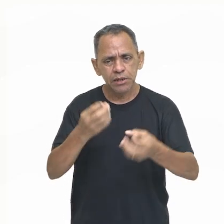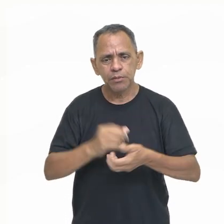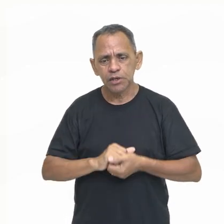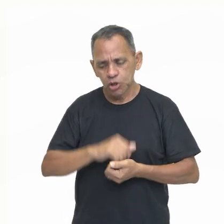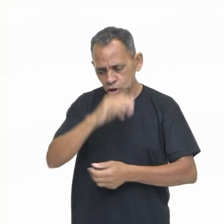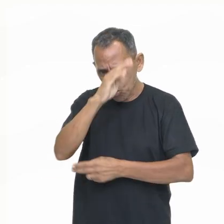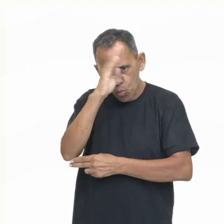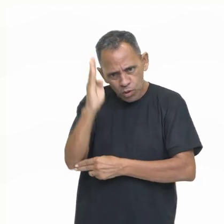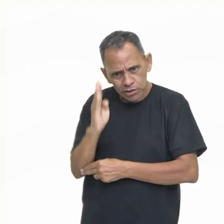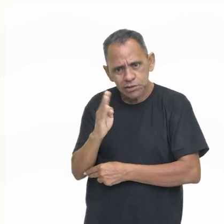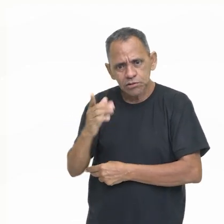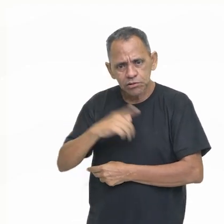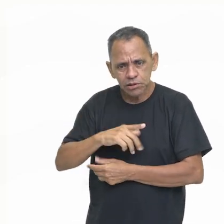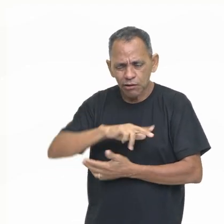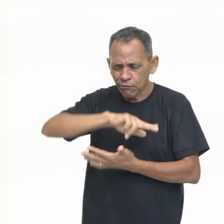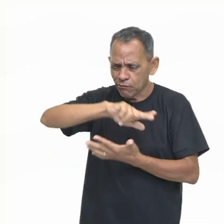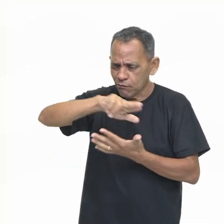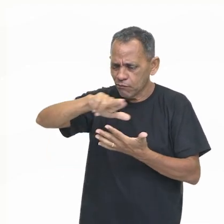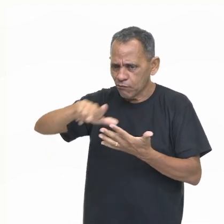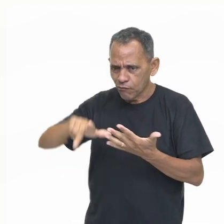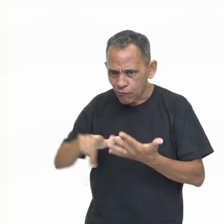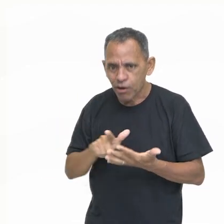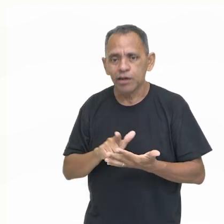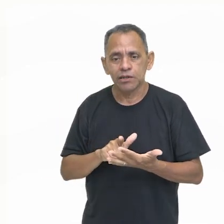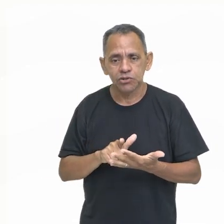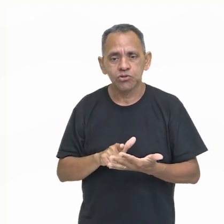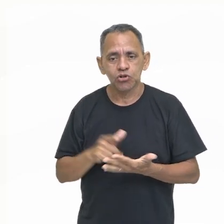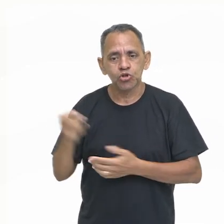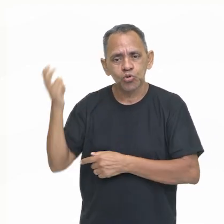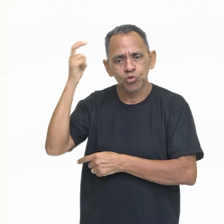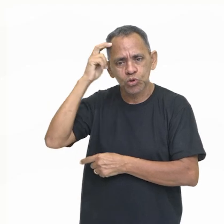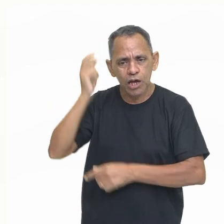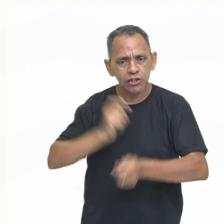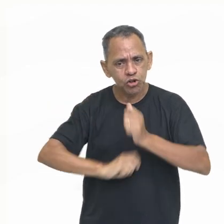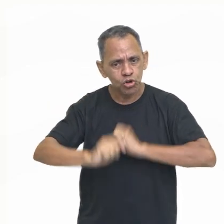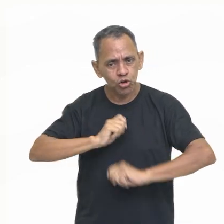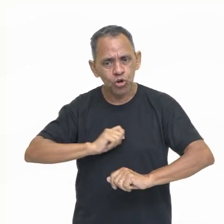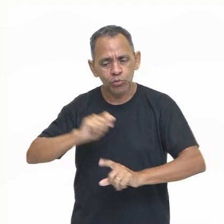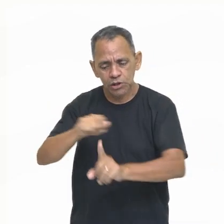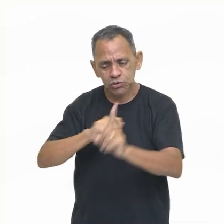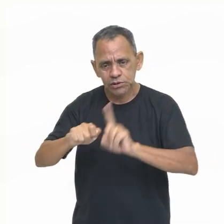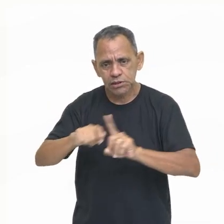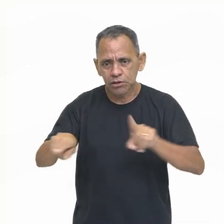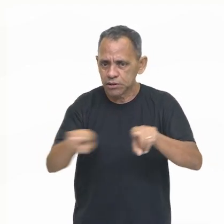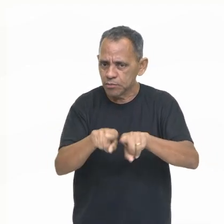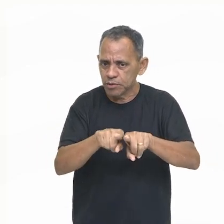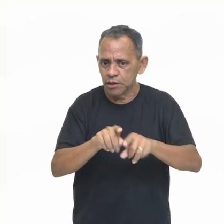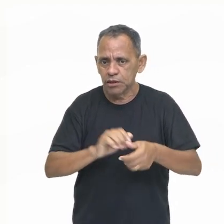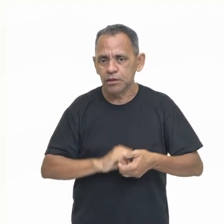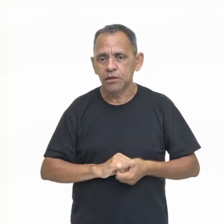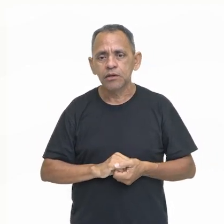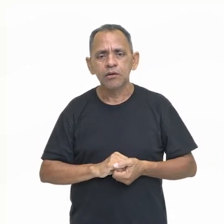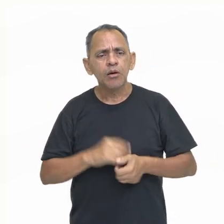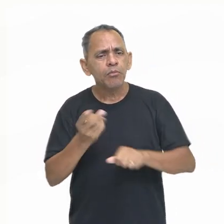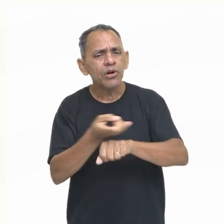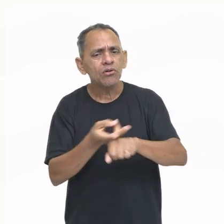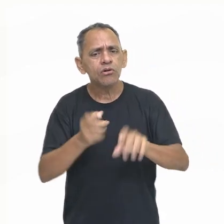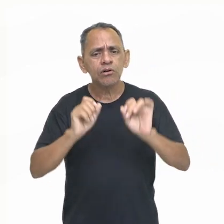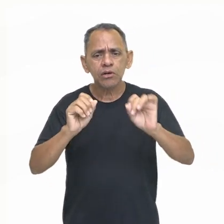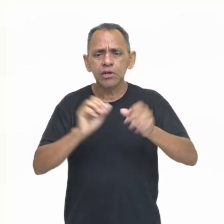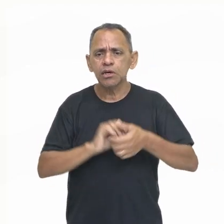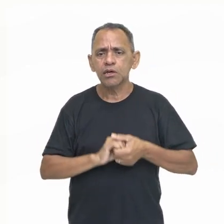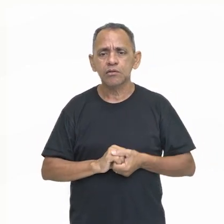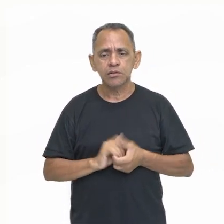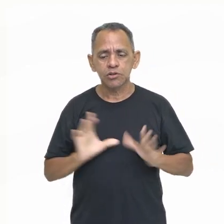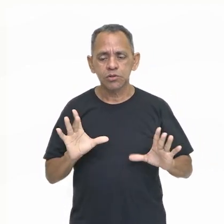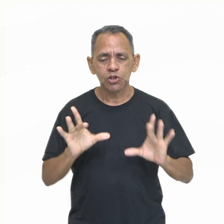vasta diversidade cultural, econômica e social, busca consolidar